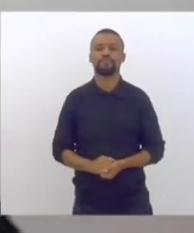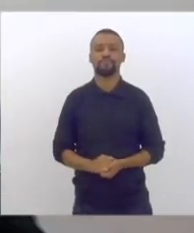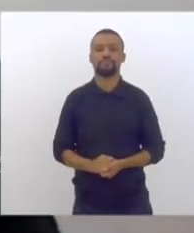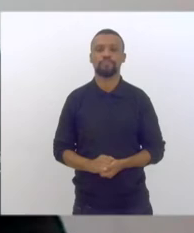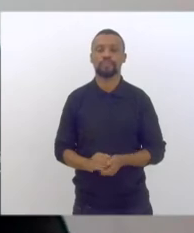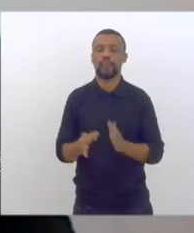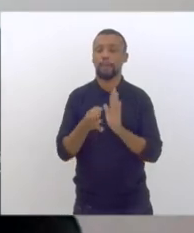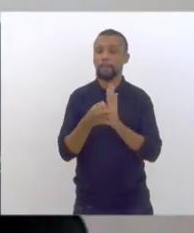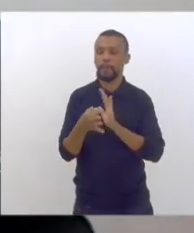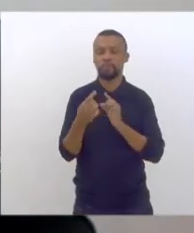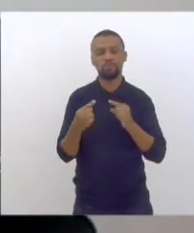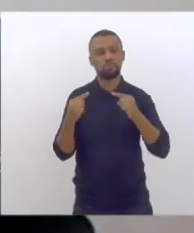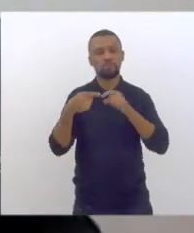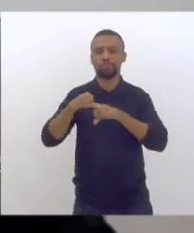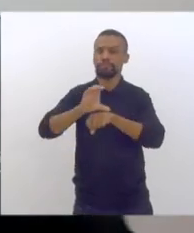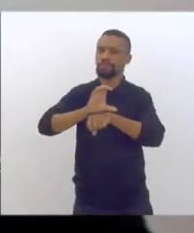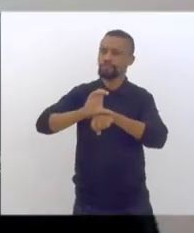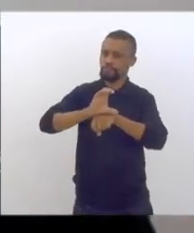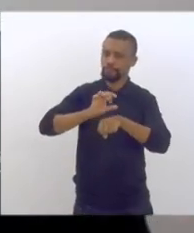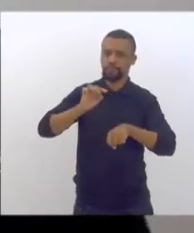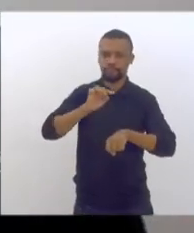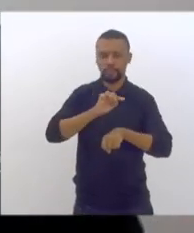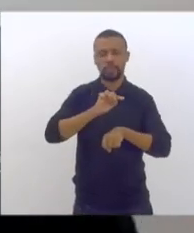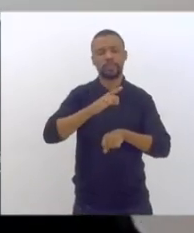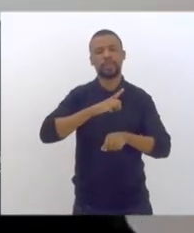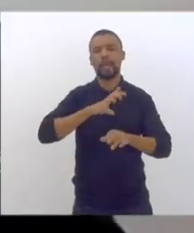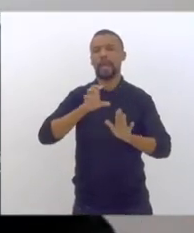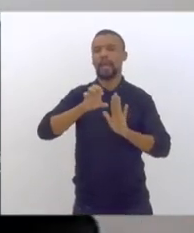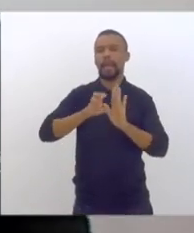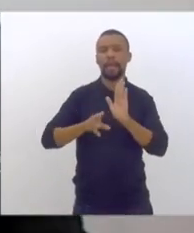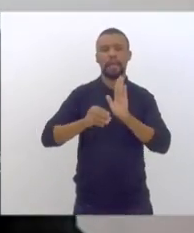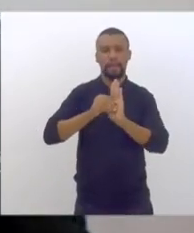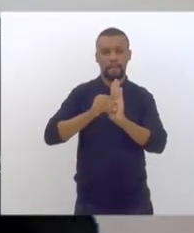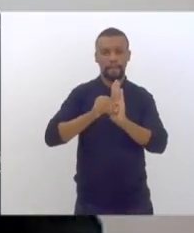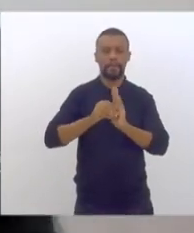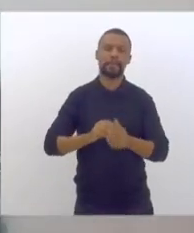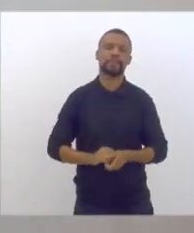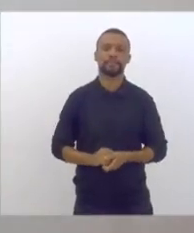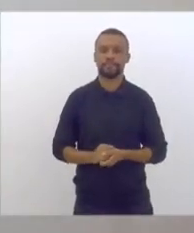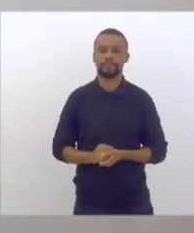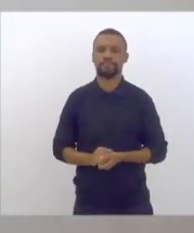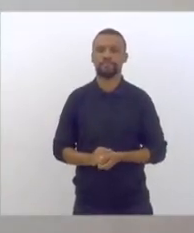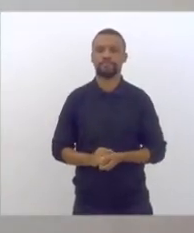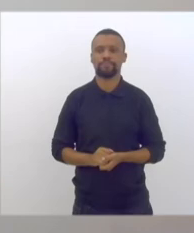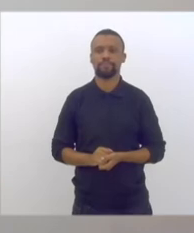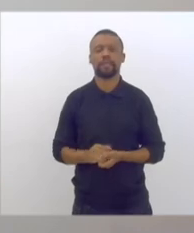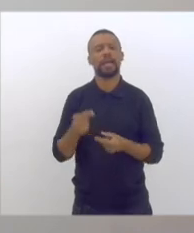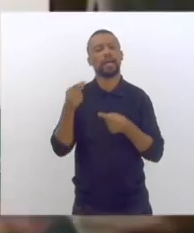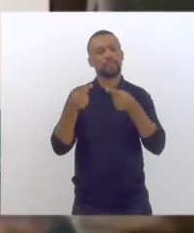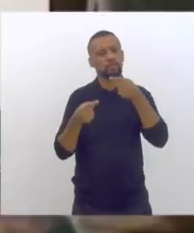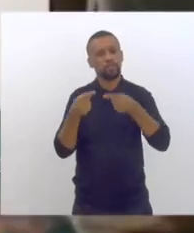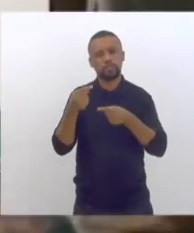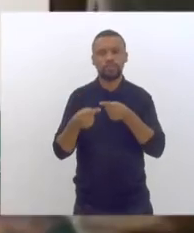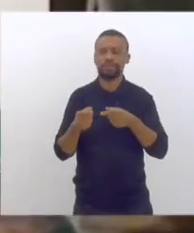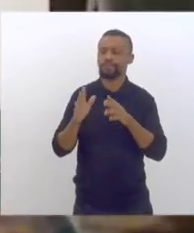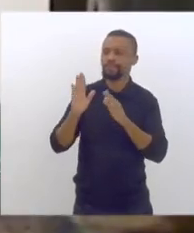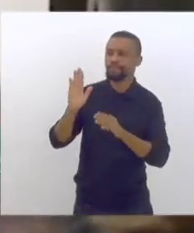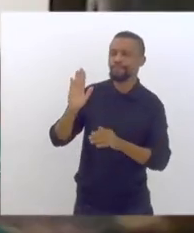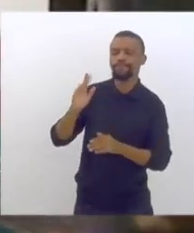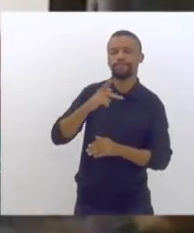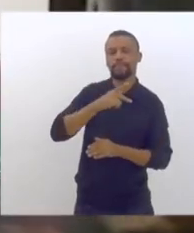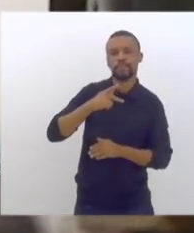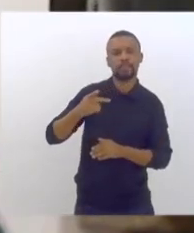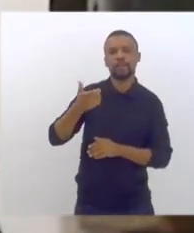o parecer pela constitucionalidade com emenda o presidente para